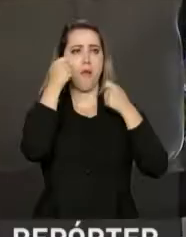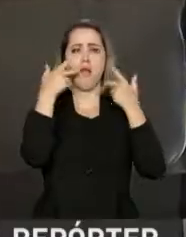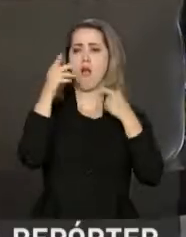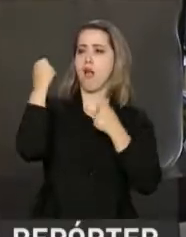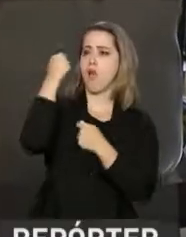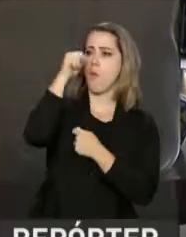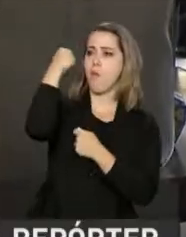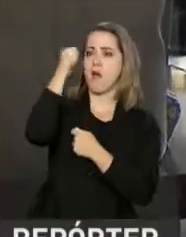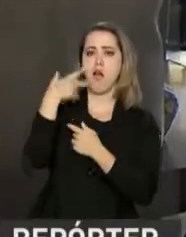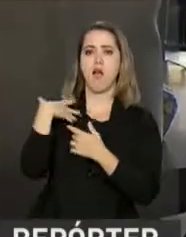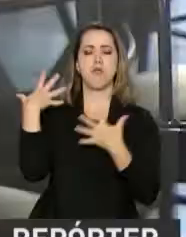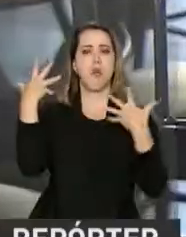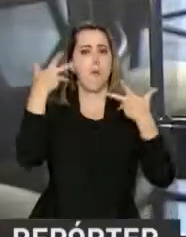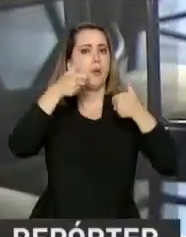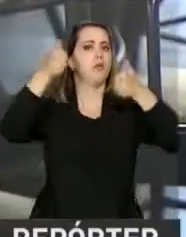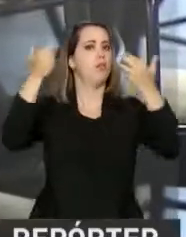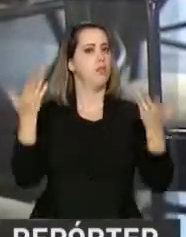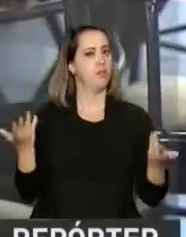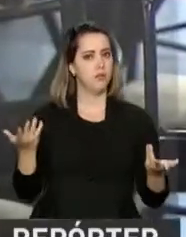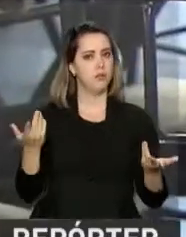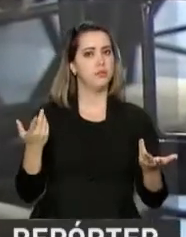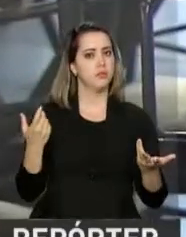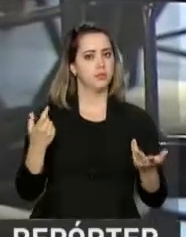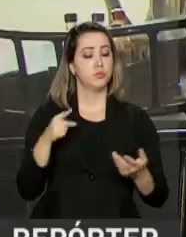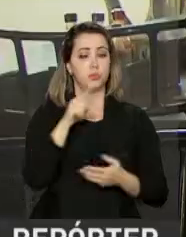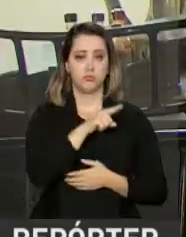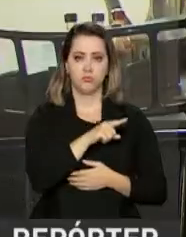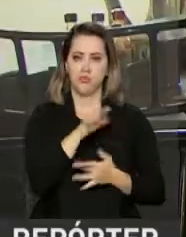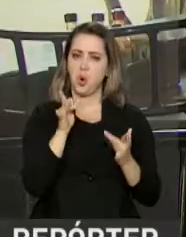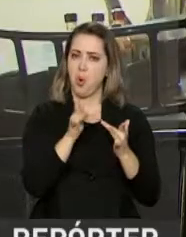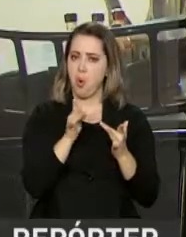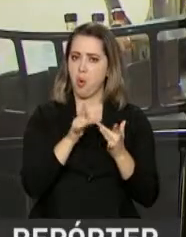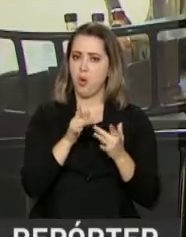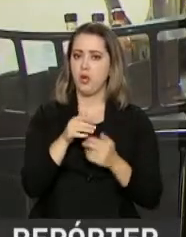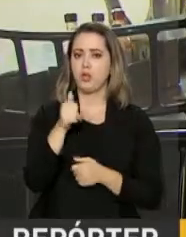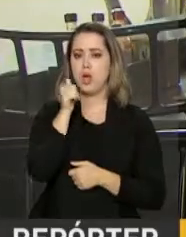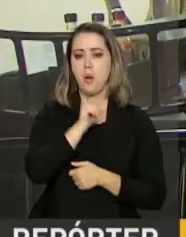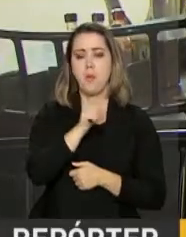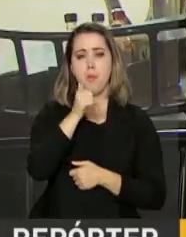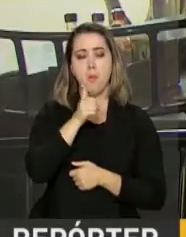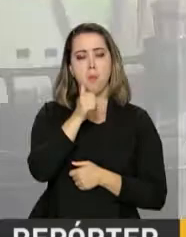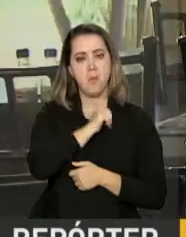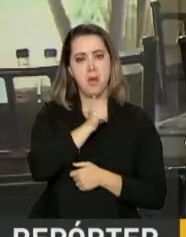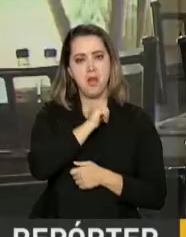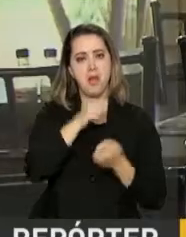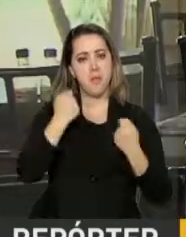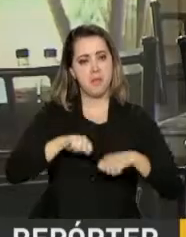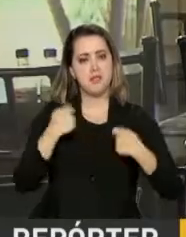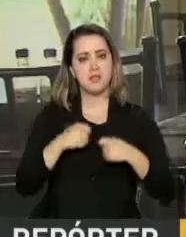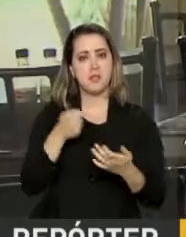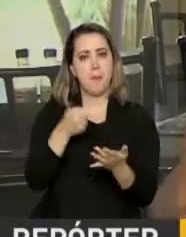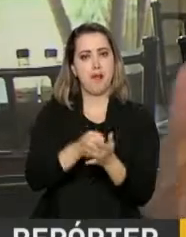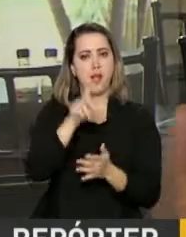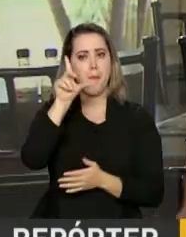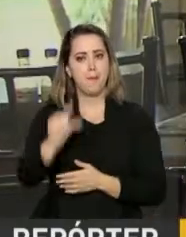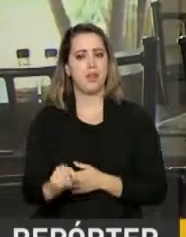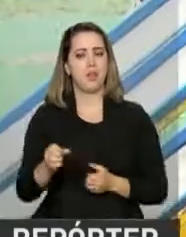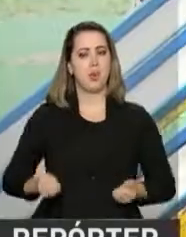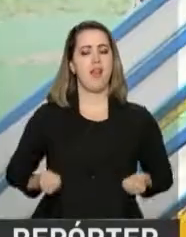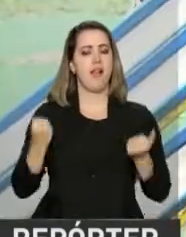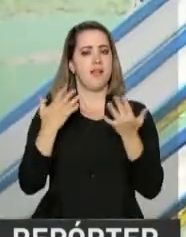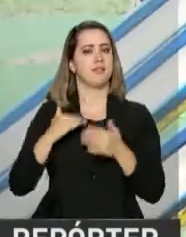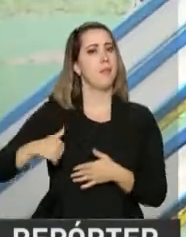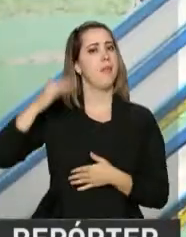sempre bem produzida josé carlos concorda eu acho que a mulher tem que pagar - mesmo a mulher gasta muito mais que um